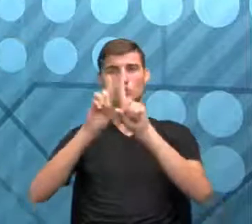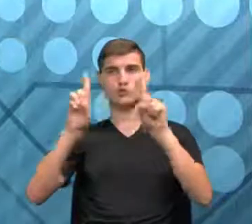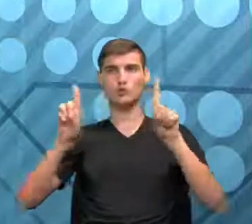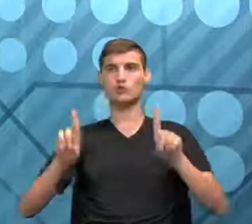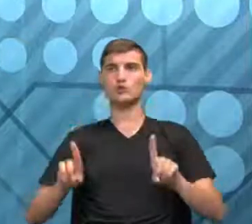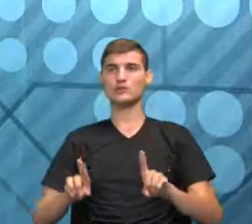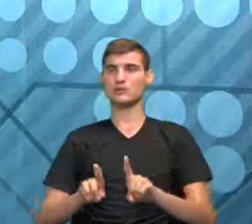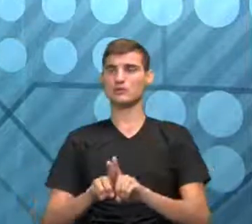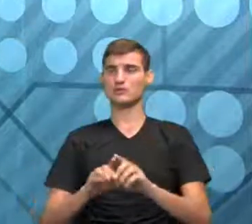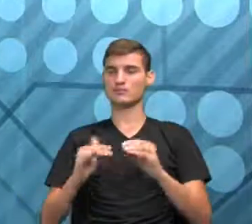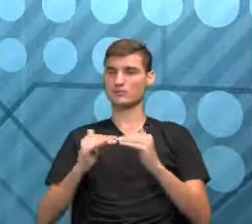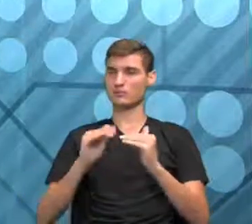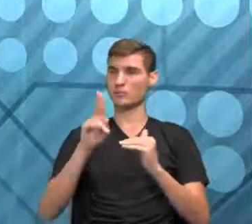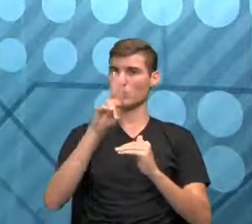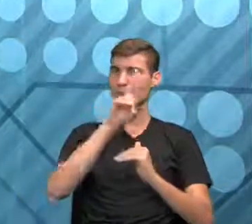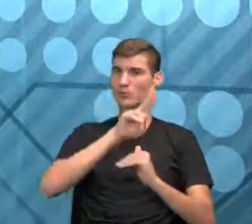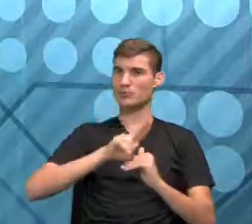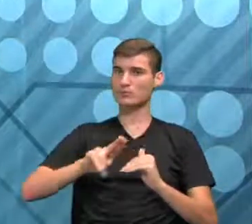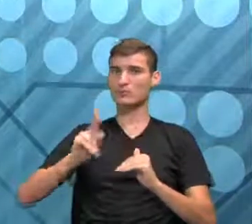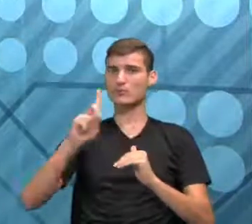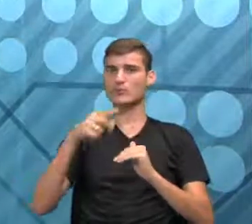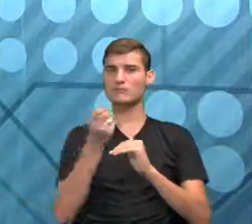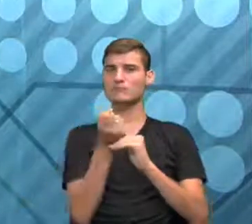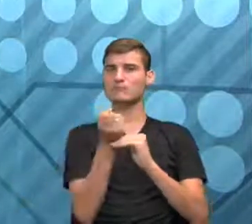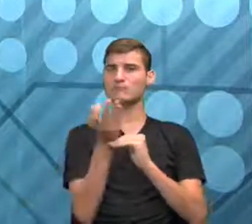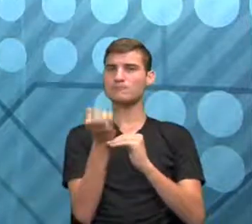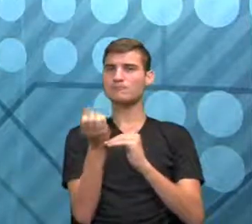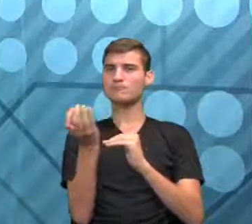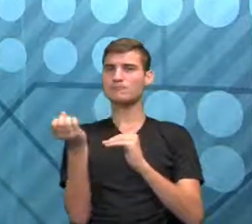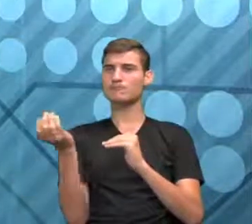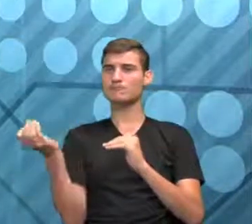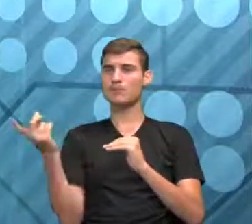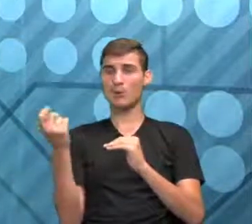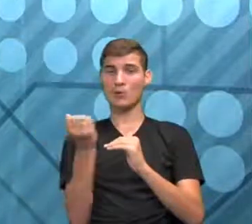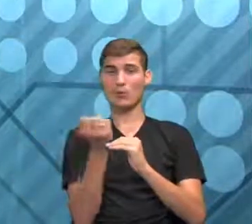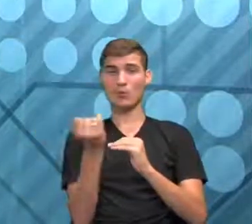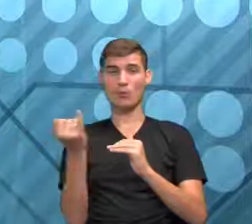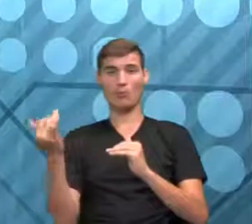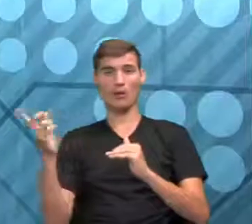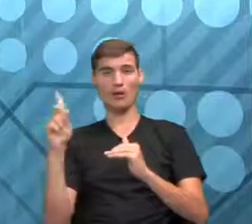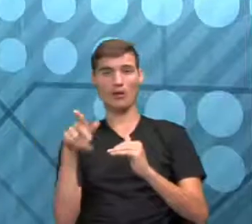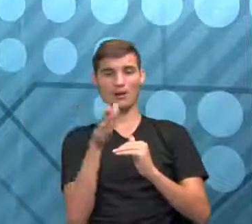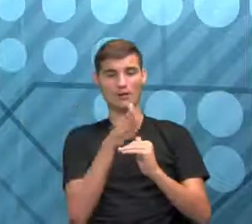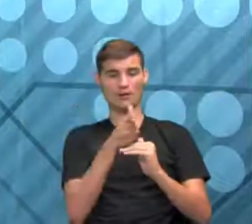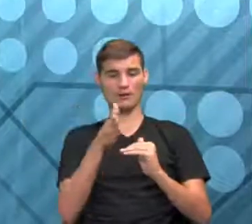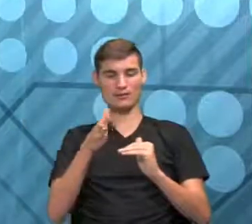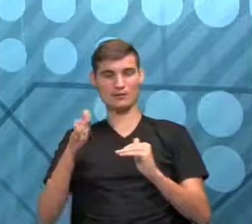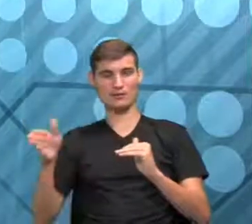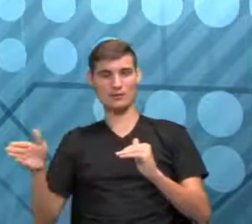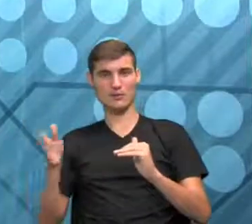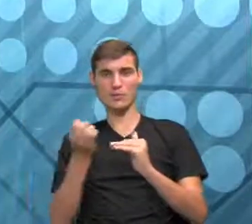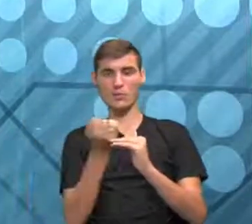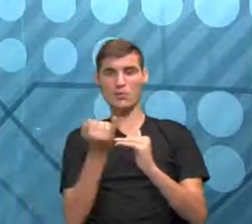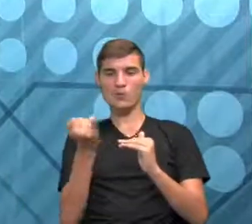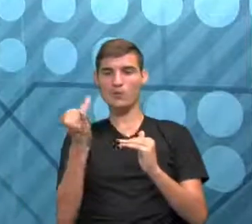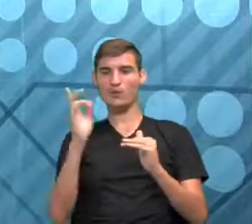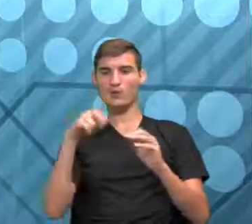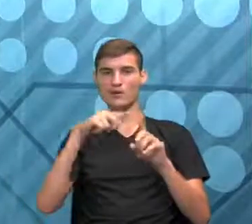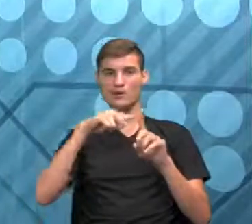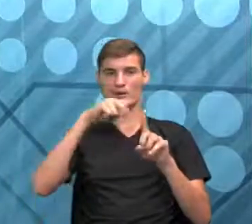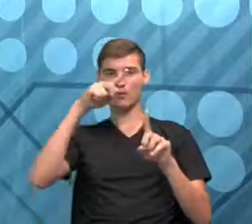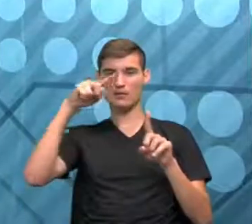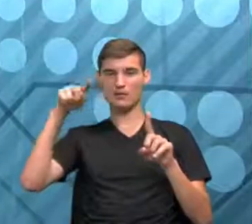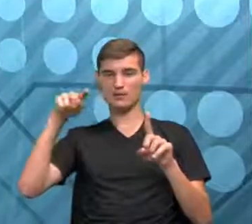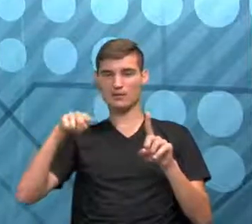de portadora é digital e ele é um trem de pulsos. O que é um trem de pulso? É uma sequência de ondas quadradas. Então, várias